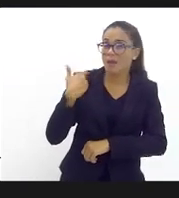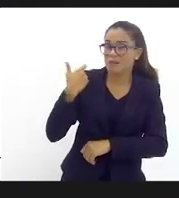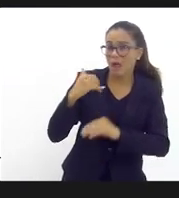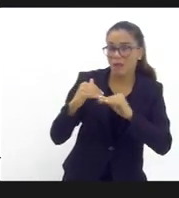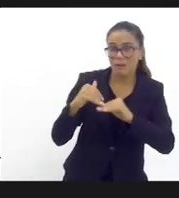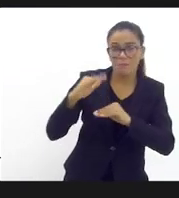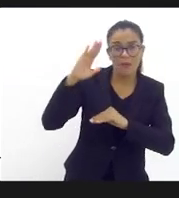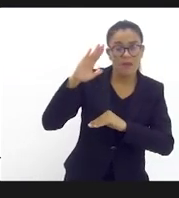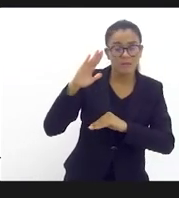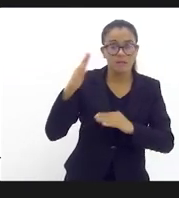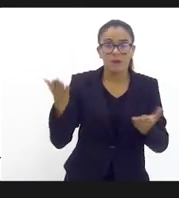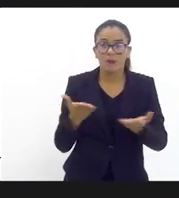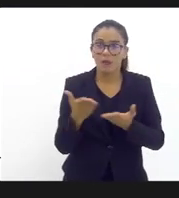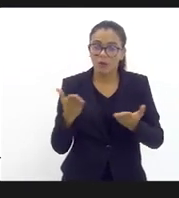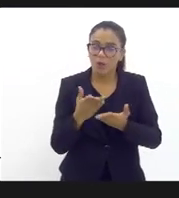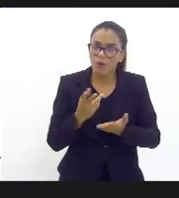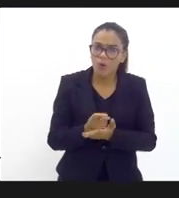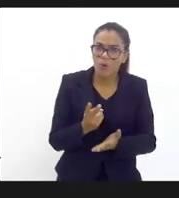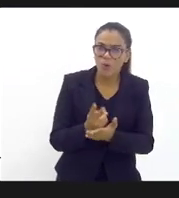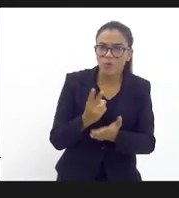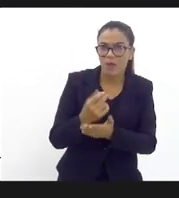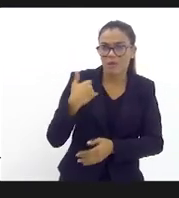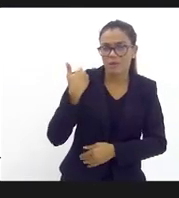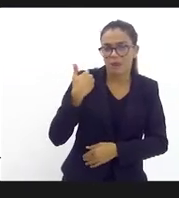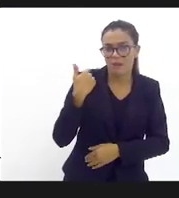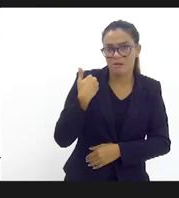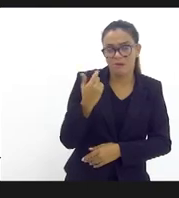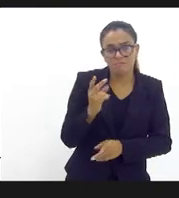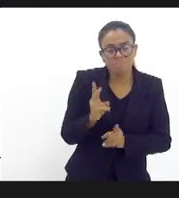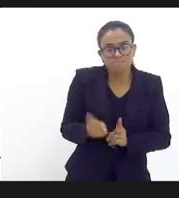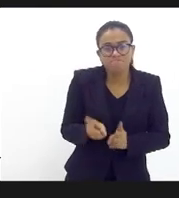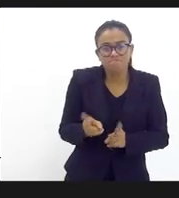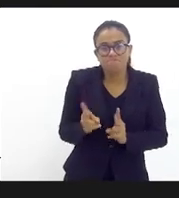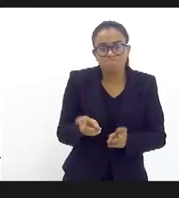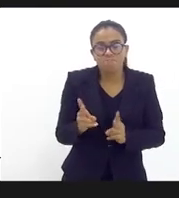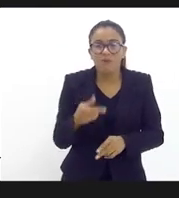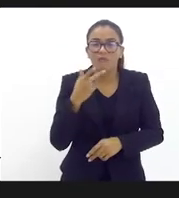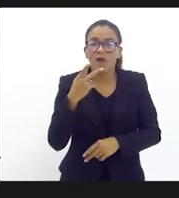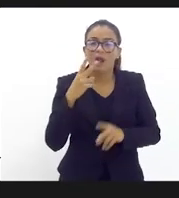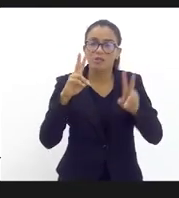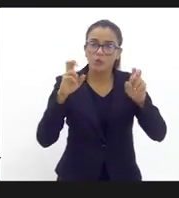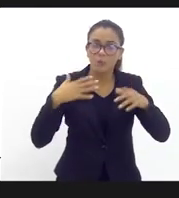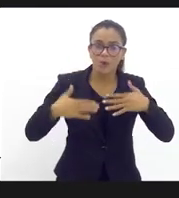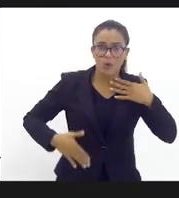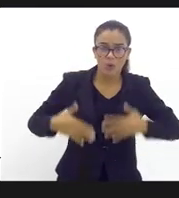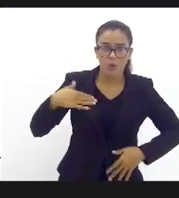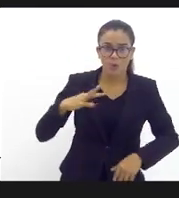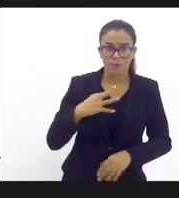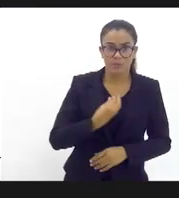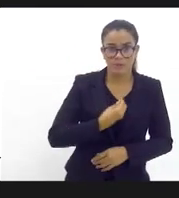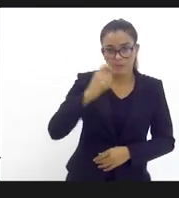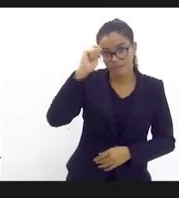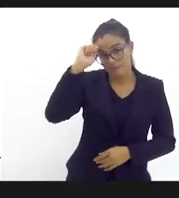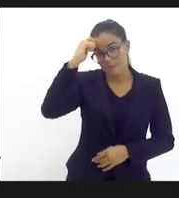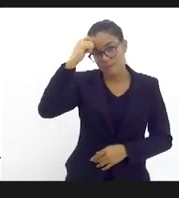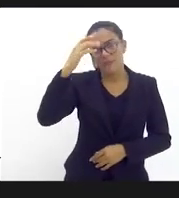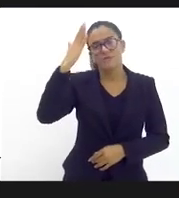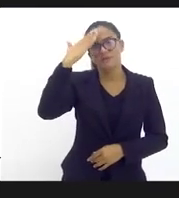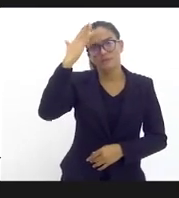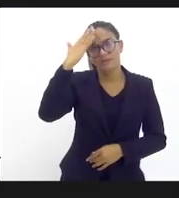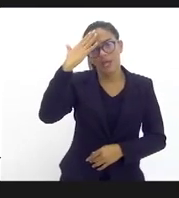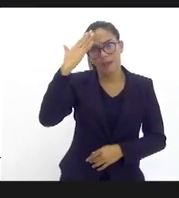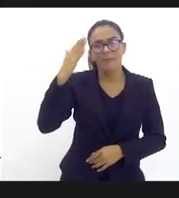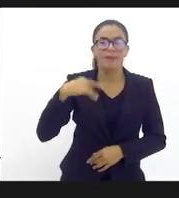aumentada e a gente continuou tendo a nossa idade de vida resumida. Quando a gente fala de corpos trans e pretos, a gente sabe que essa